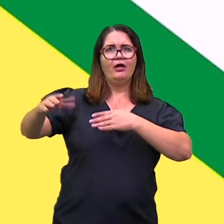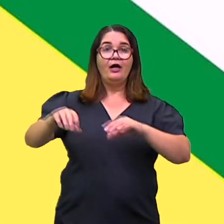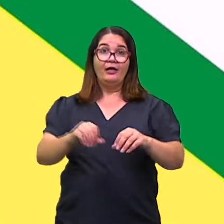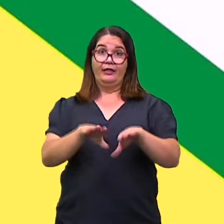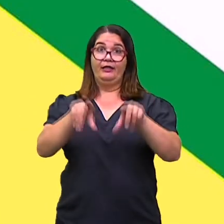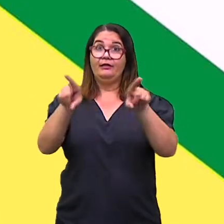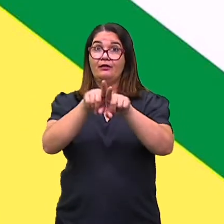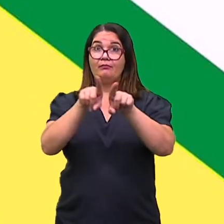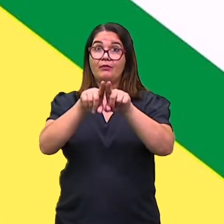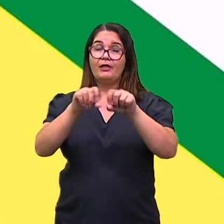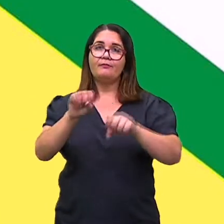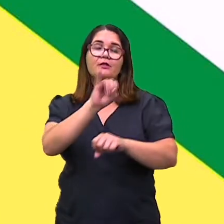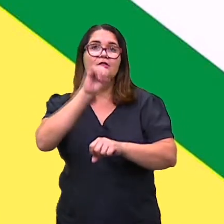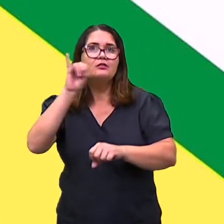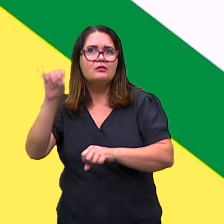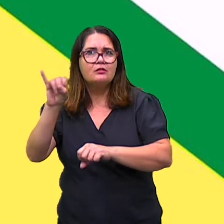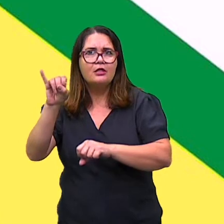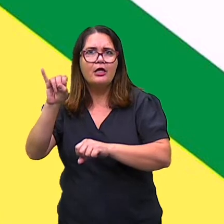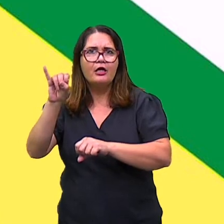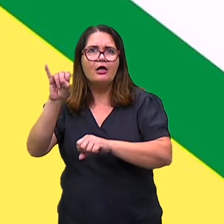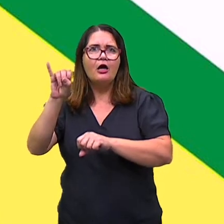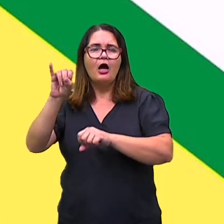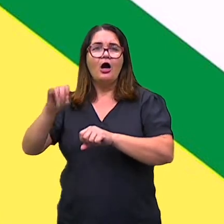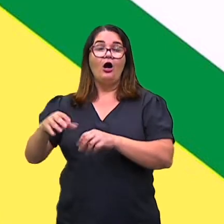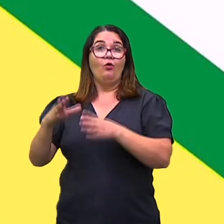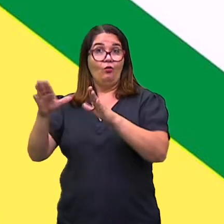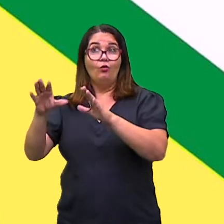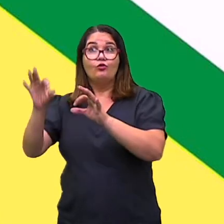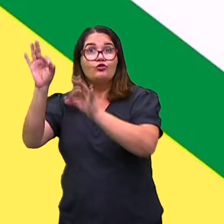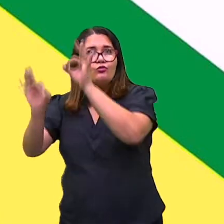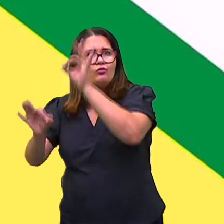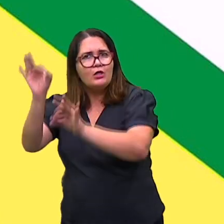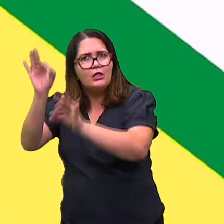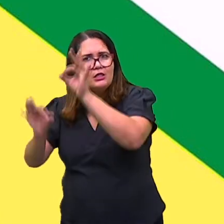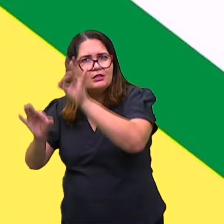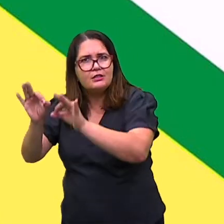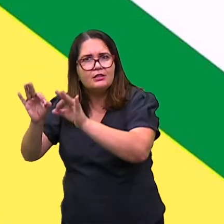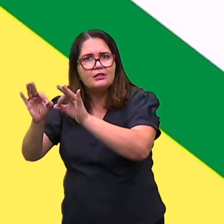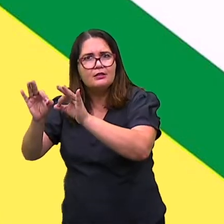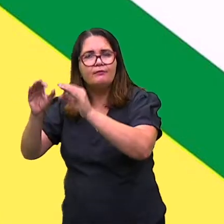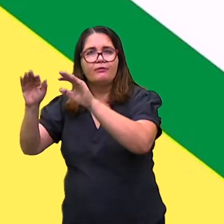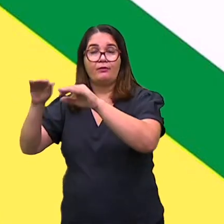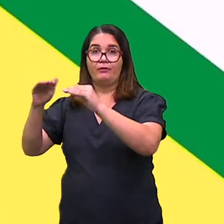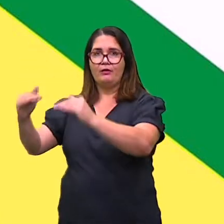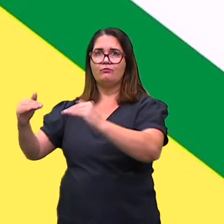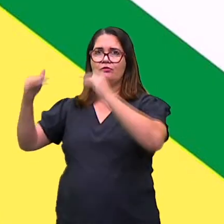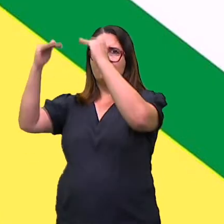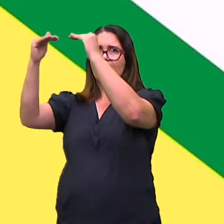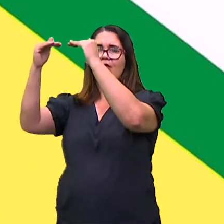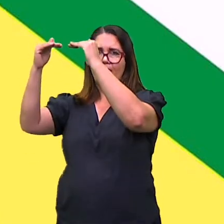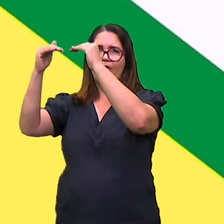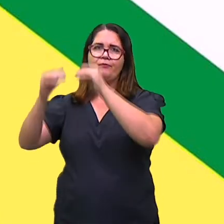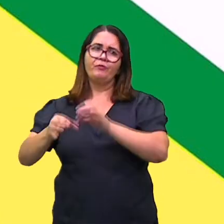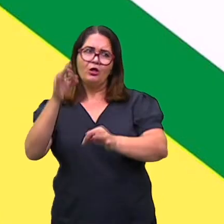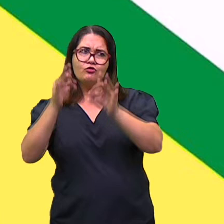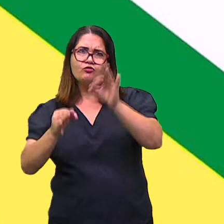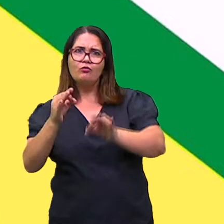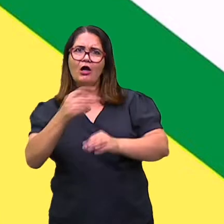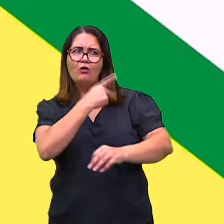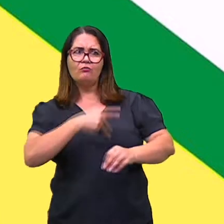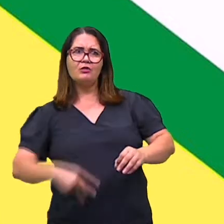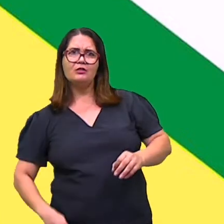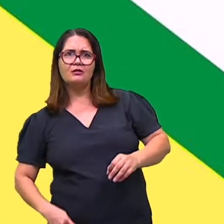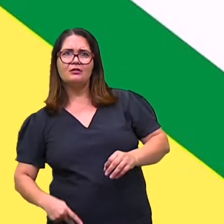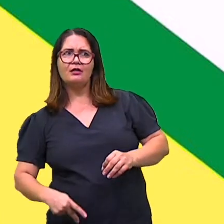a acusação for de crime de responsabilidade, o julgamento será feito pelo Senado,